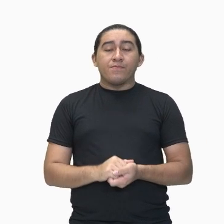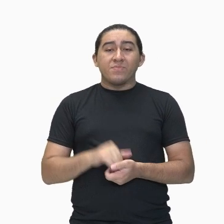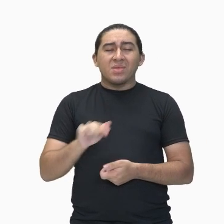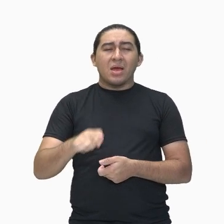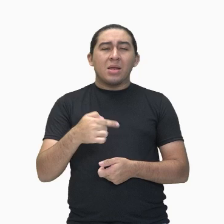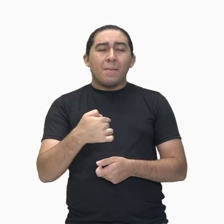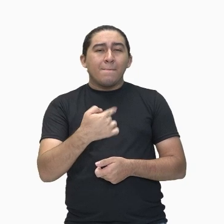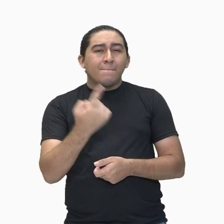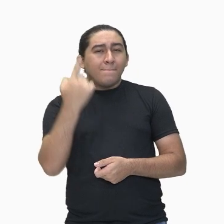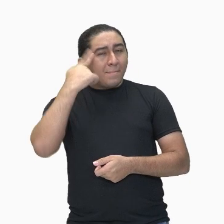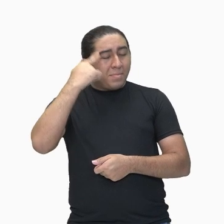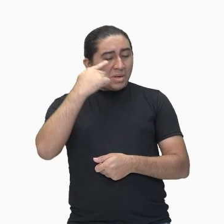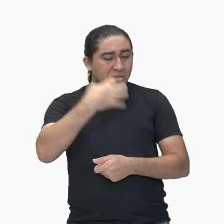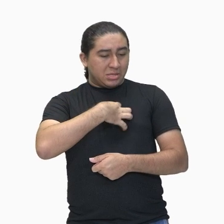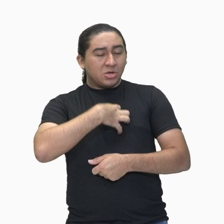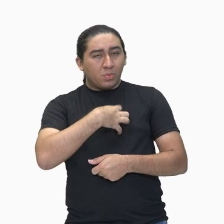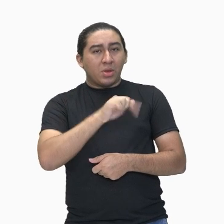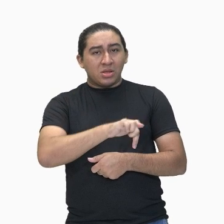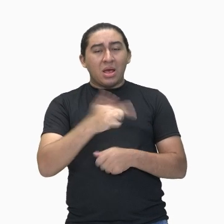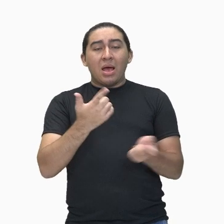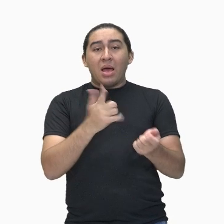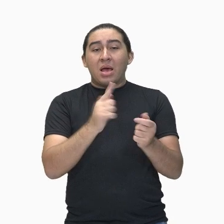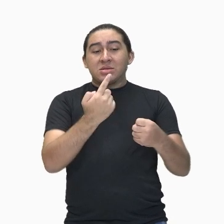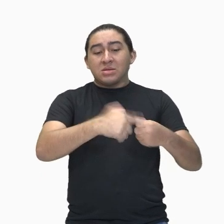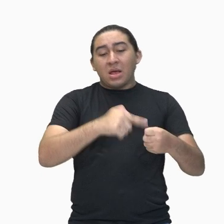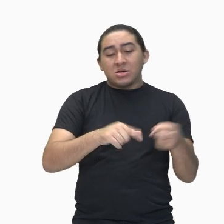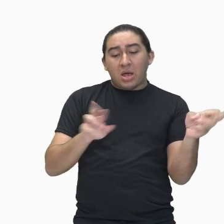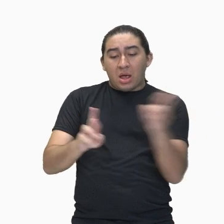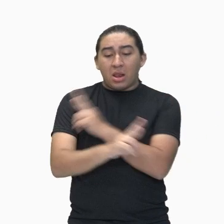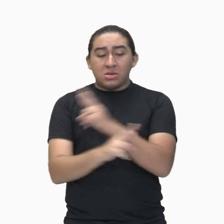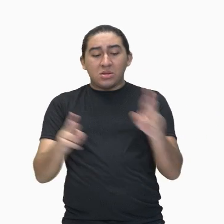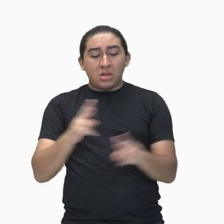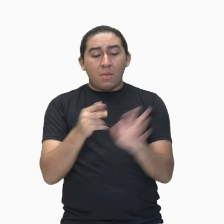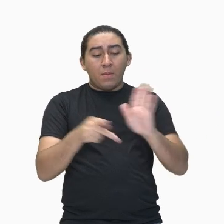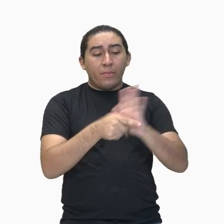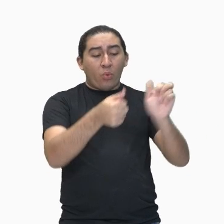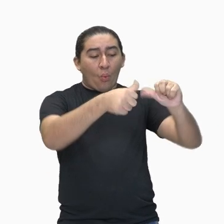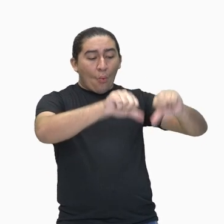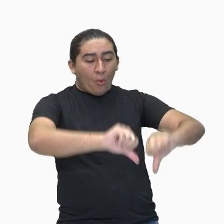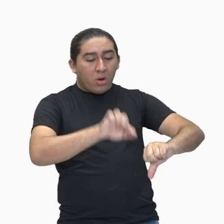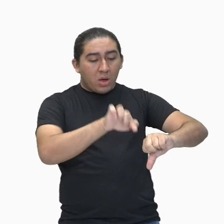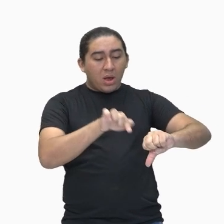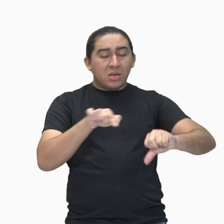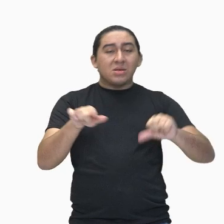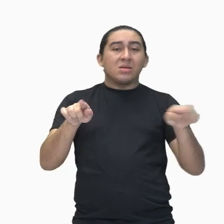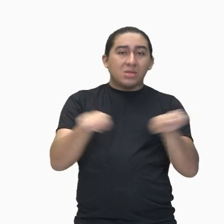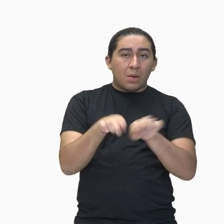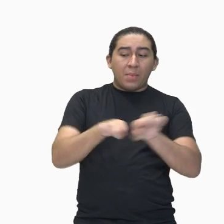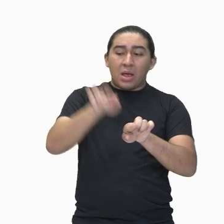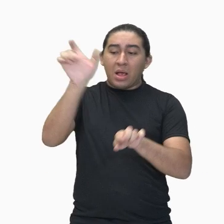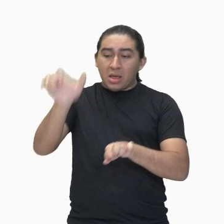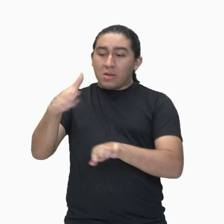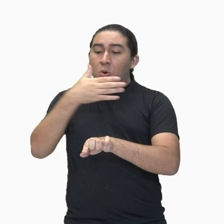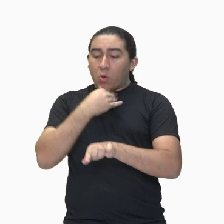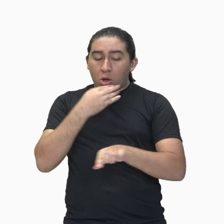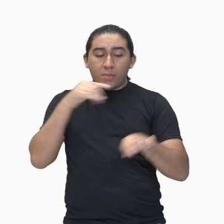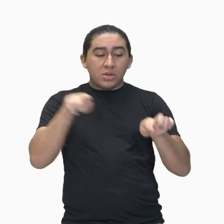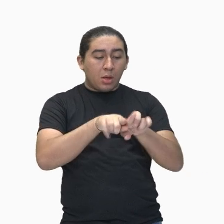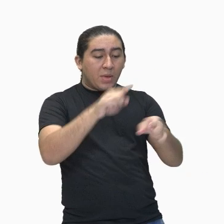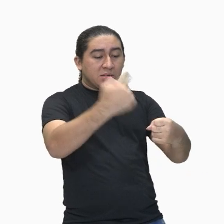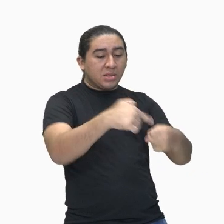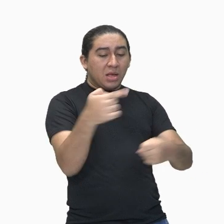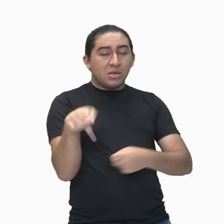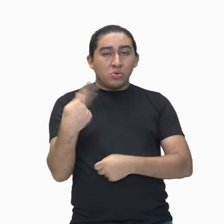identifica-se com a cidade ao relacionar a situação de decadência em que se encontra tanto ele quanto a cidade onde